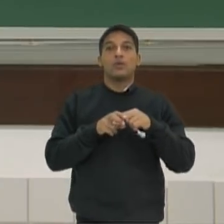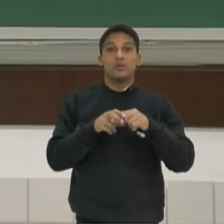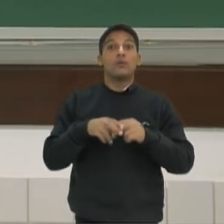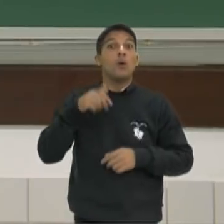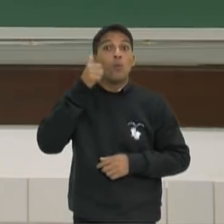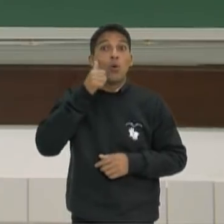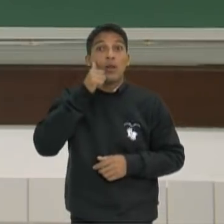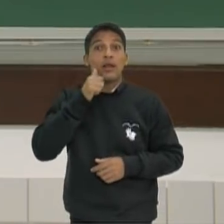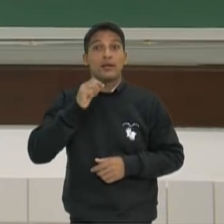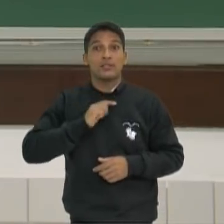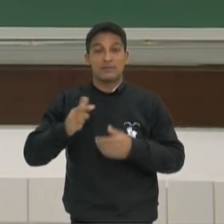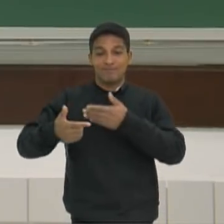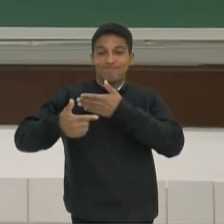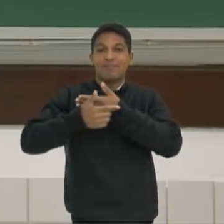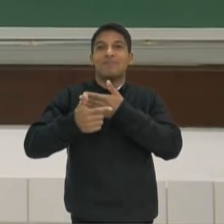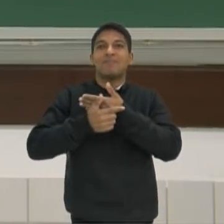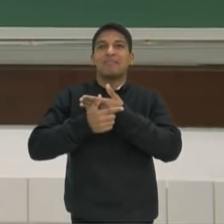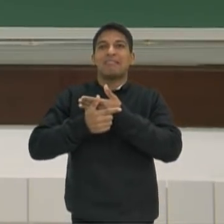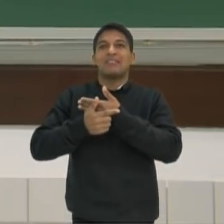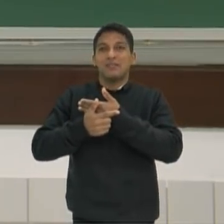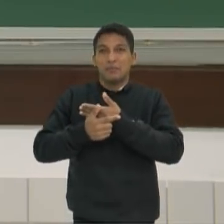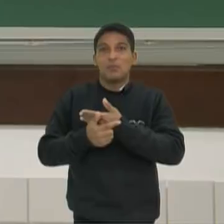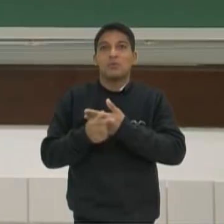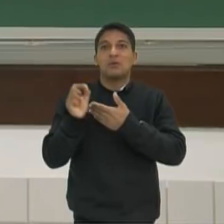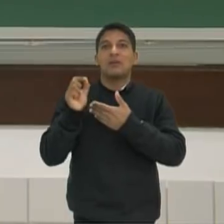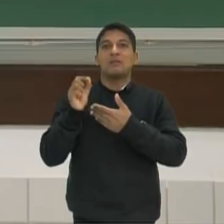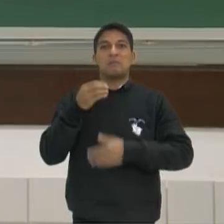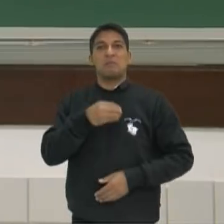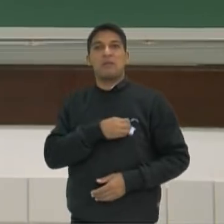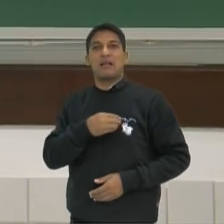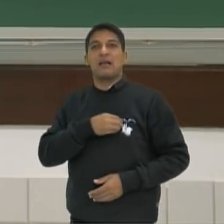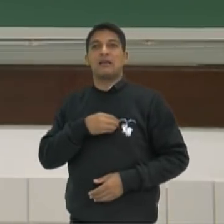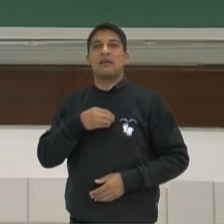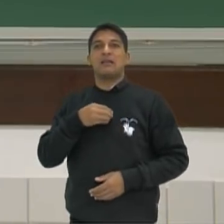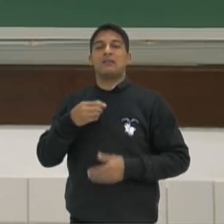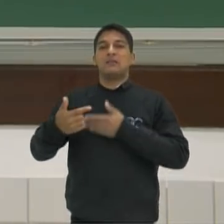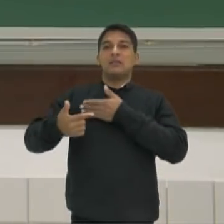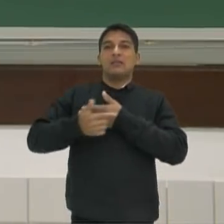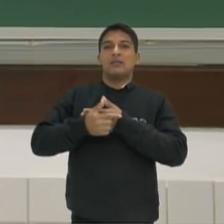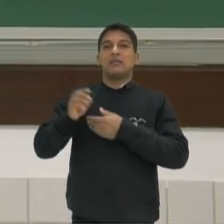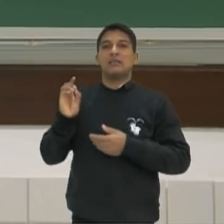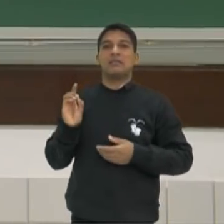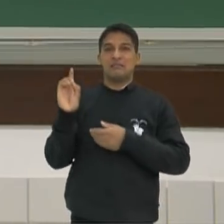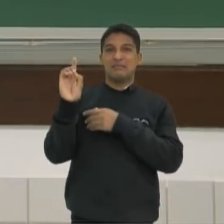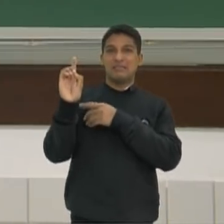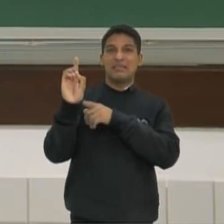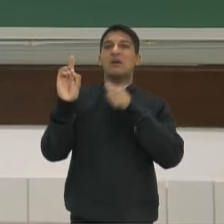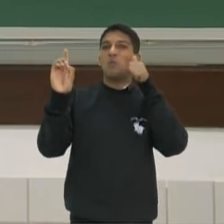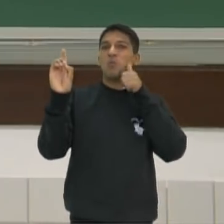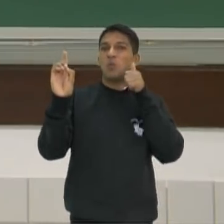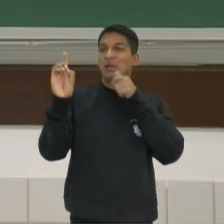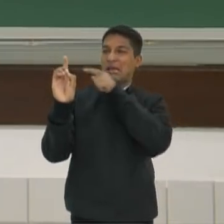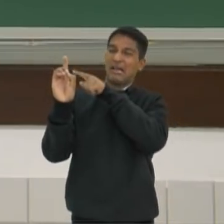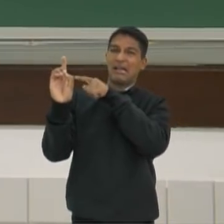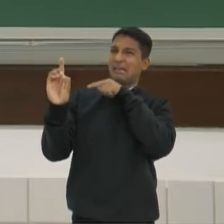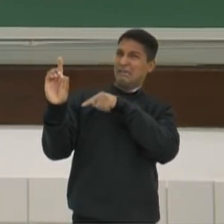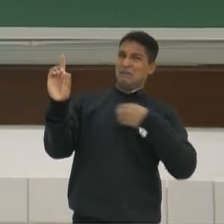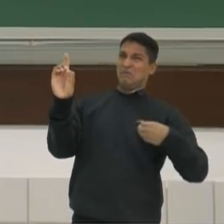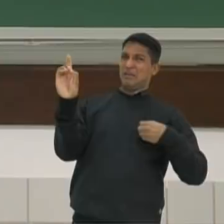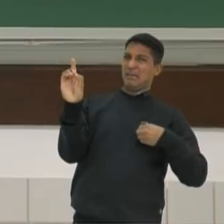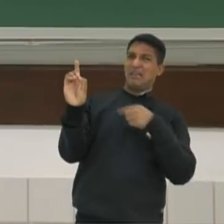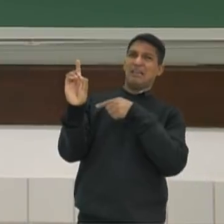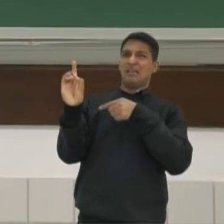ser muito grande. A perseguição, a figura da mulher com a questão da bruxaria, dos feitiços, vai